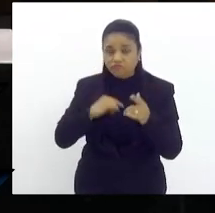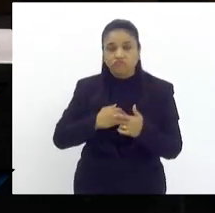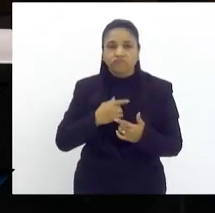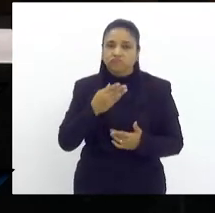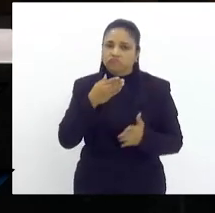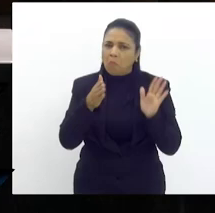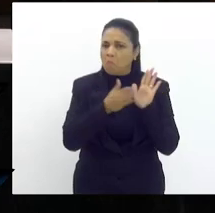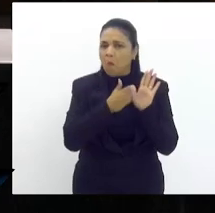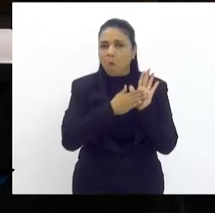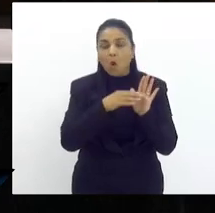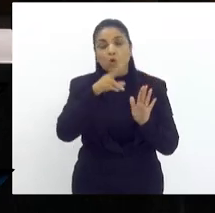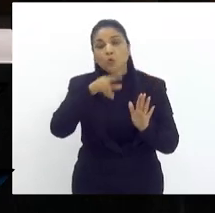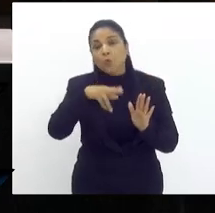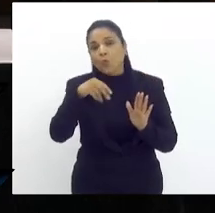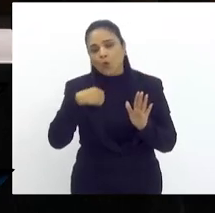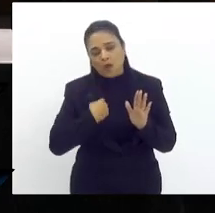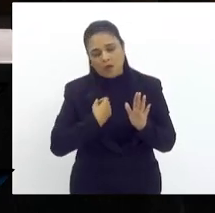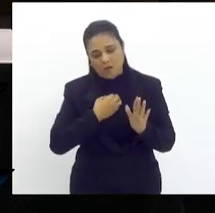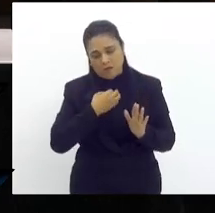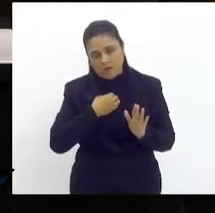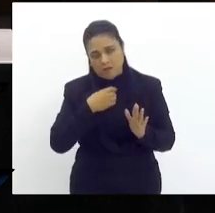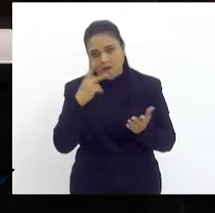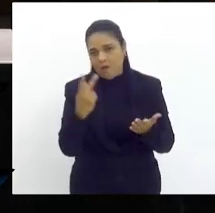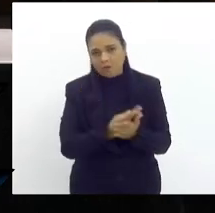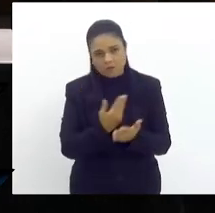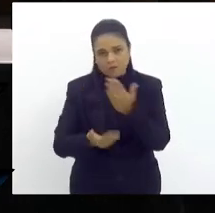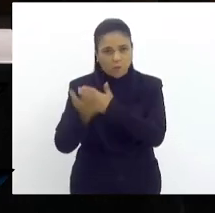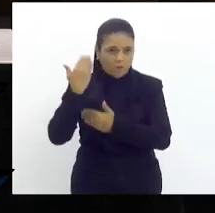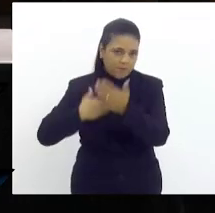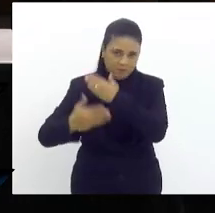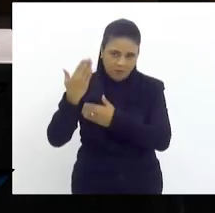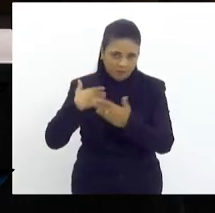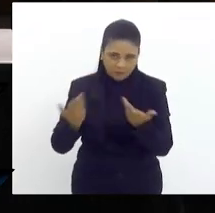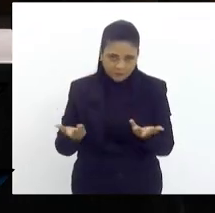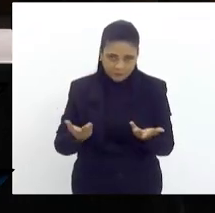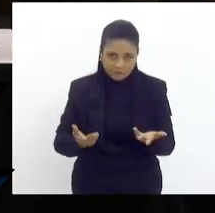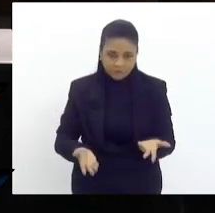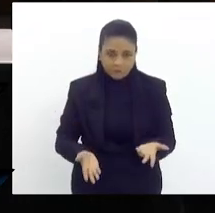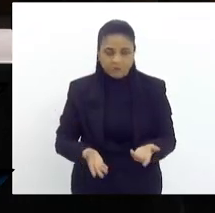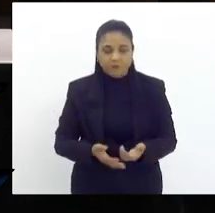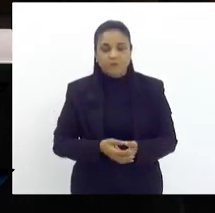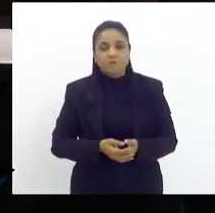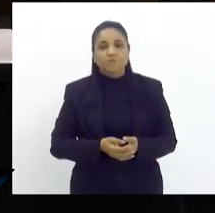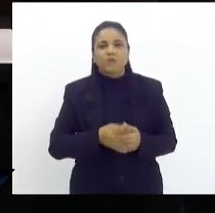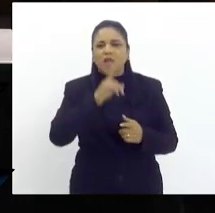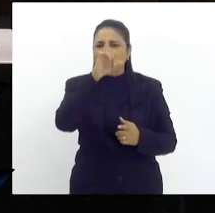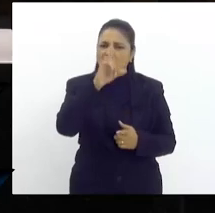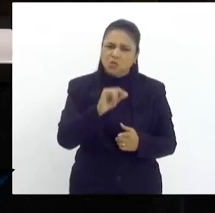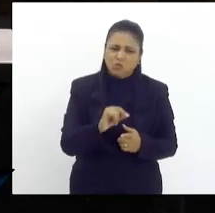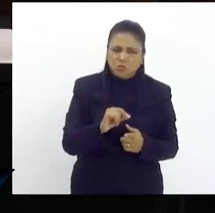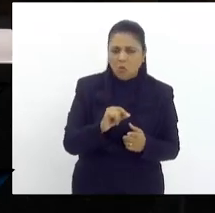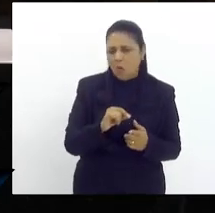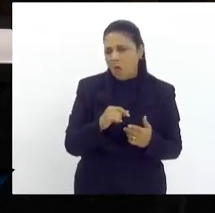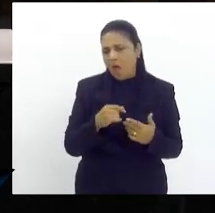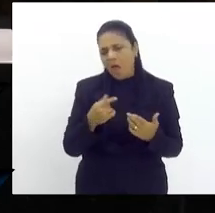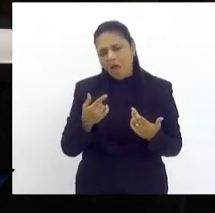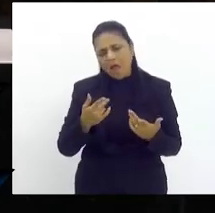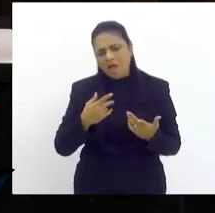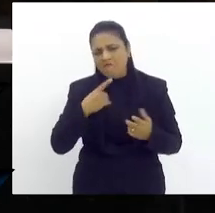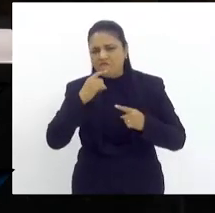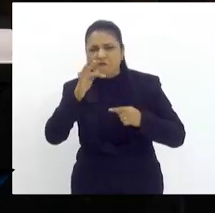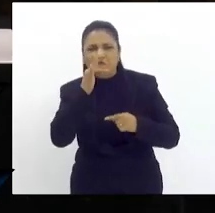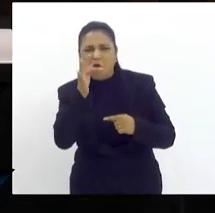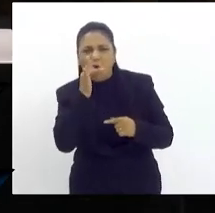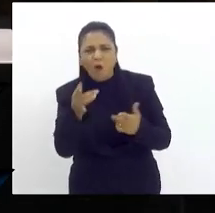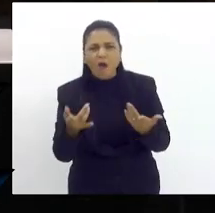de impostos nunca aconteceu e tem gente que vai dizer que reduziu para isso para aquilo mas